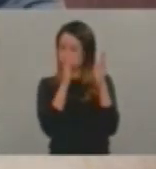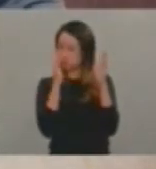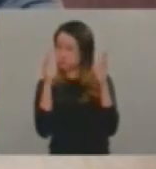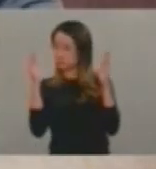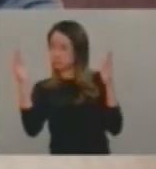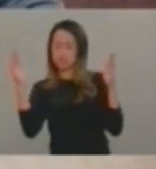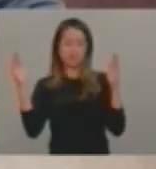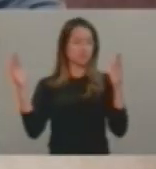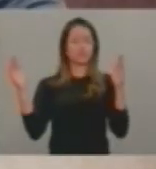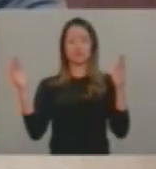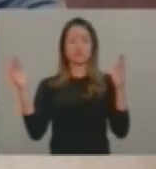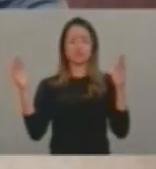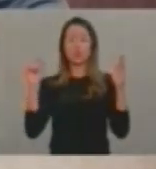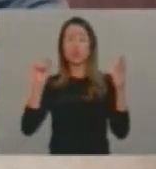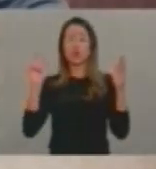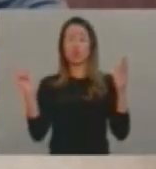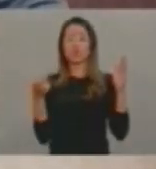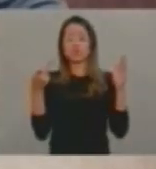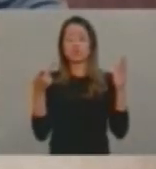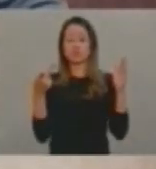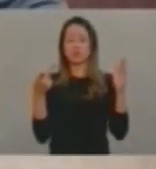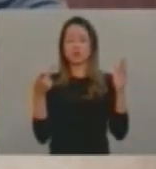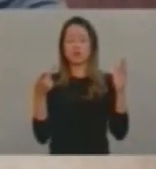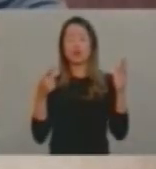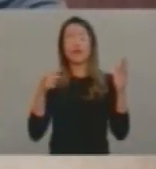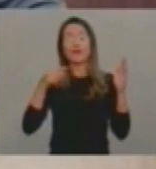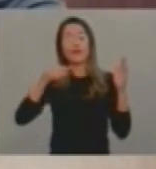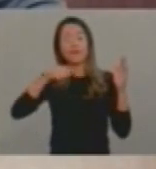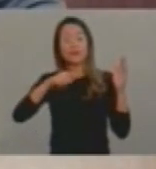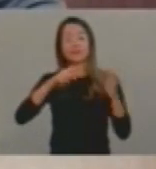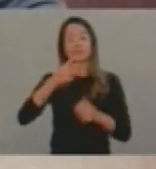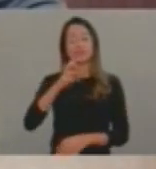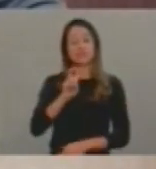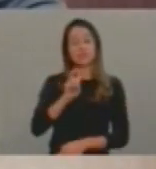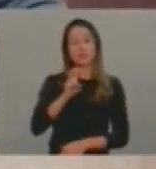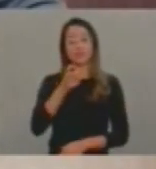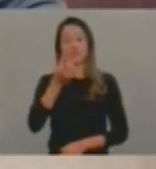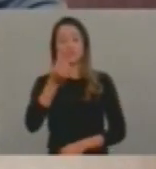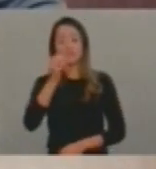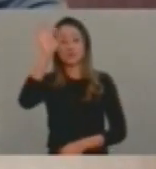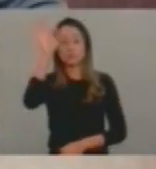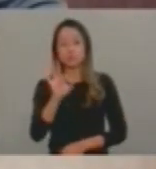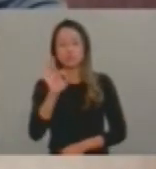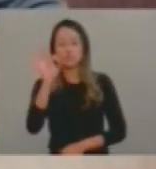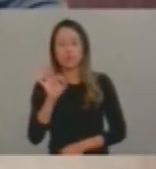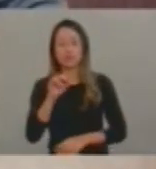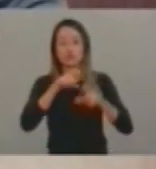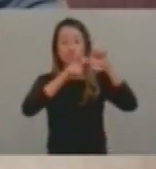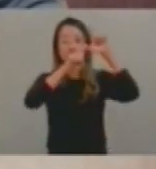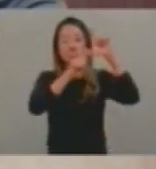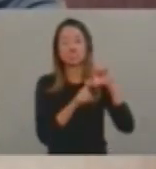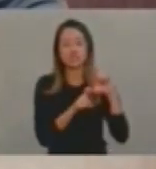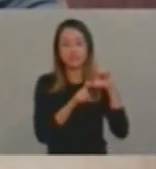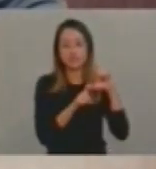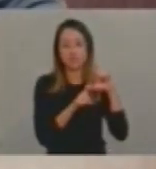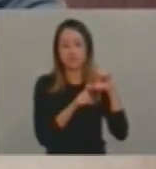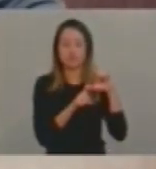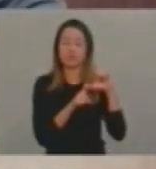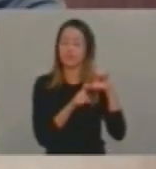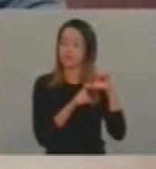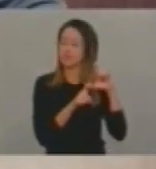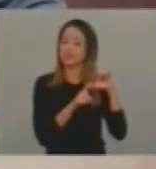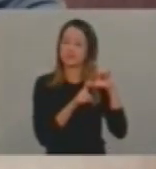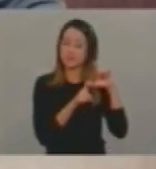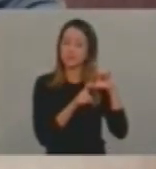em um ano a dívida do estado do Ceará cresceu 56%. Em um ano cresceu